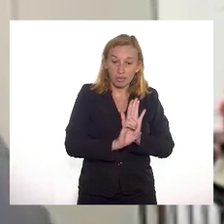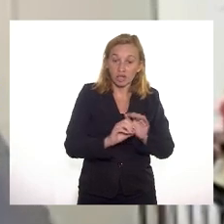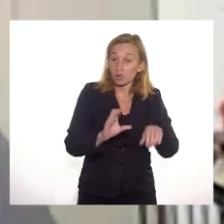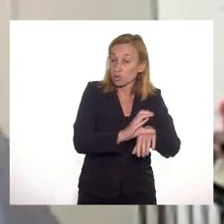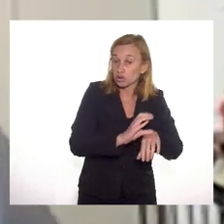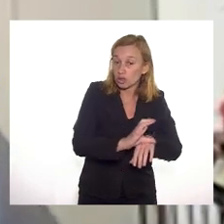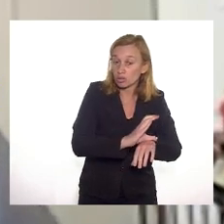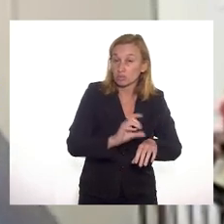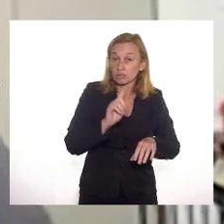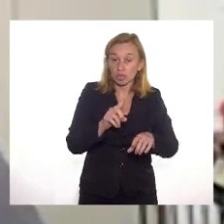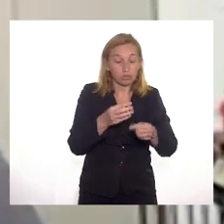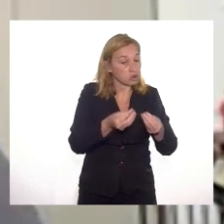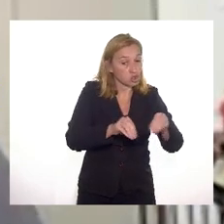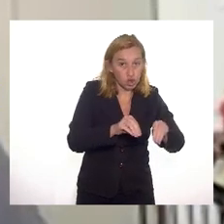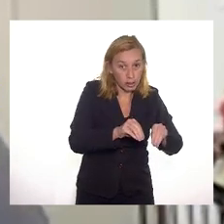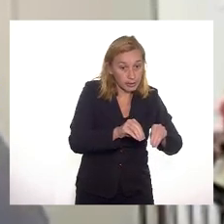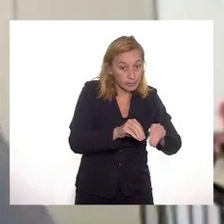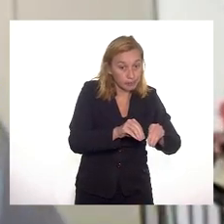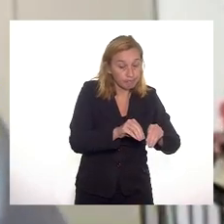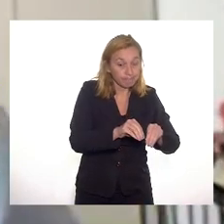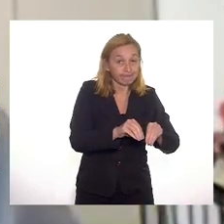não abala, né, não abala